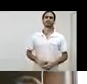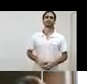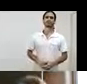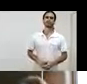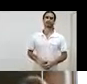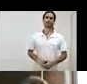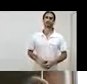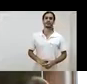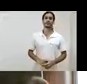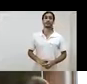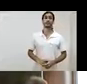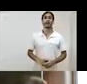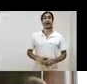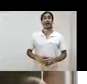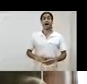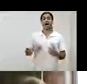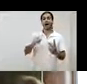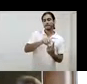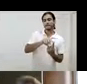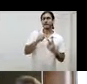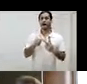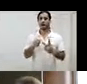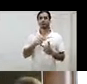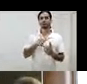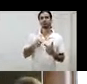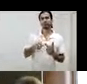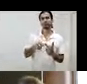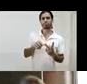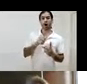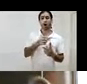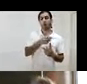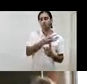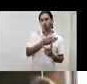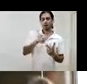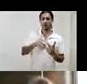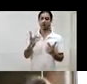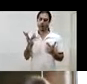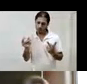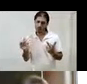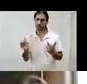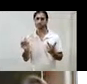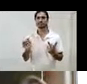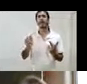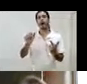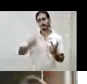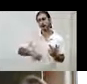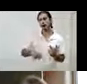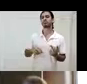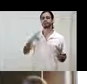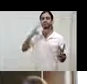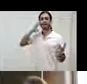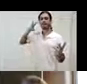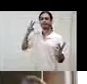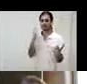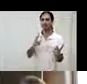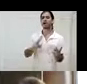respondida, eu digo que hoje não, mas dependendo da insistência de alguns, ela